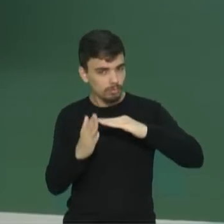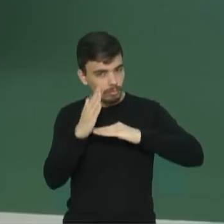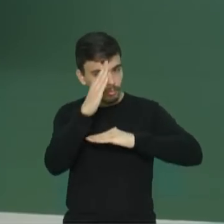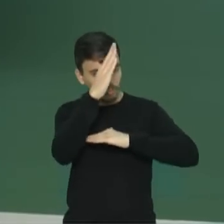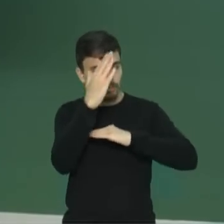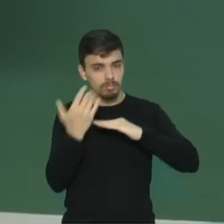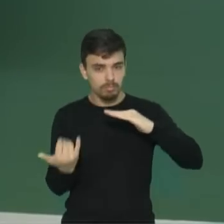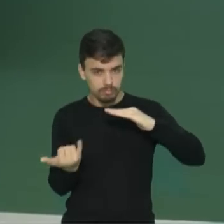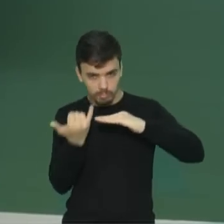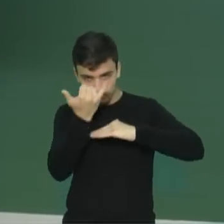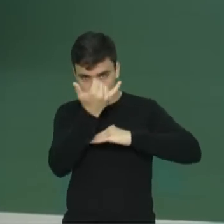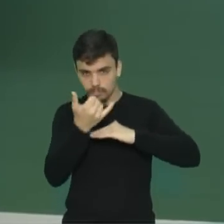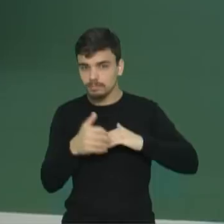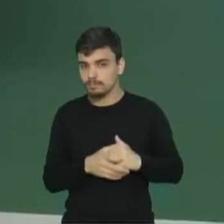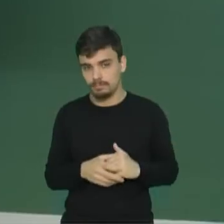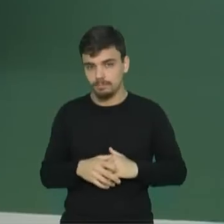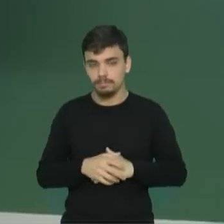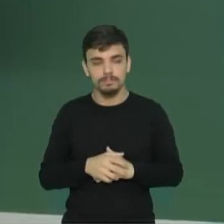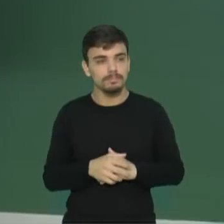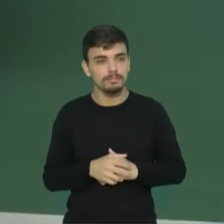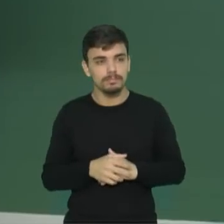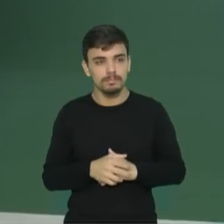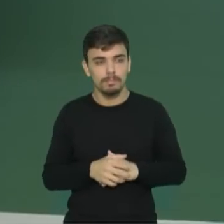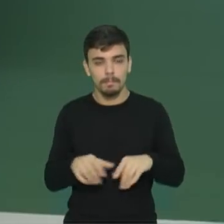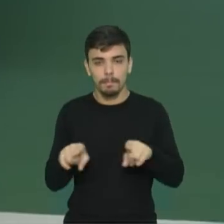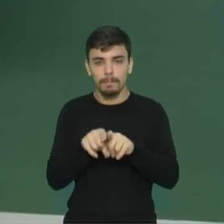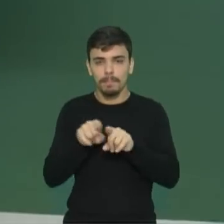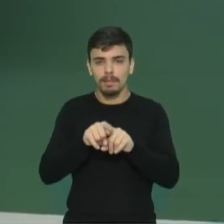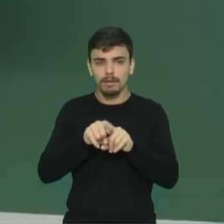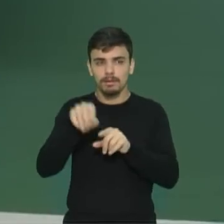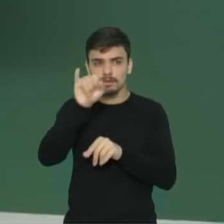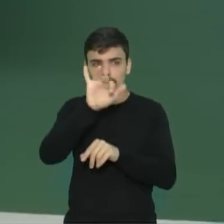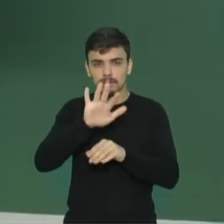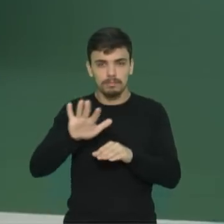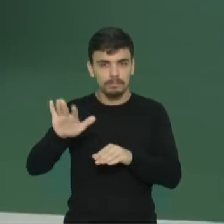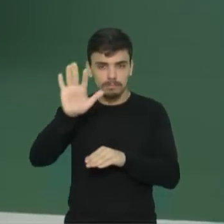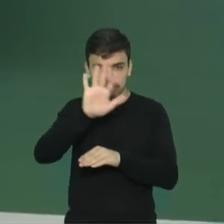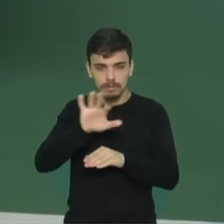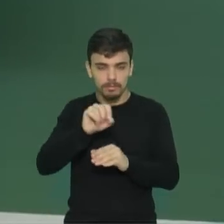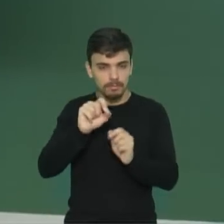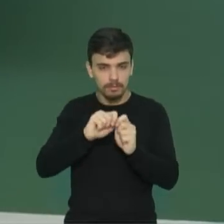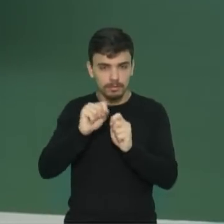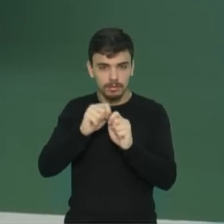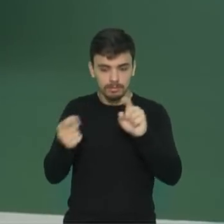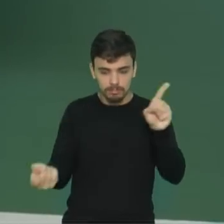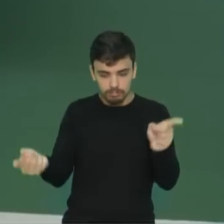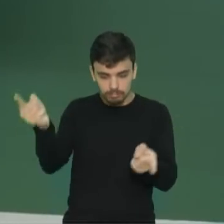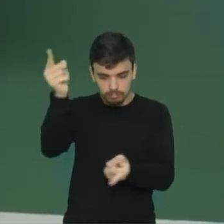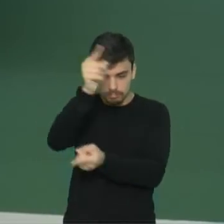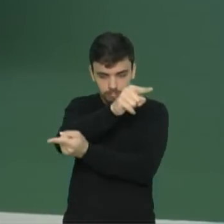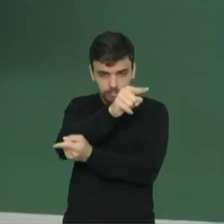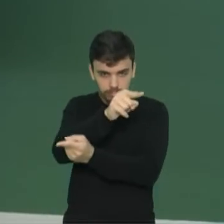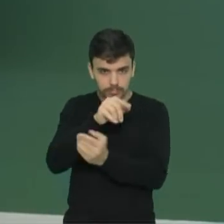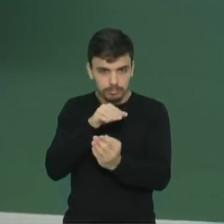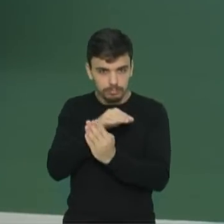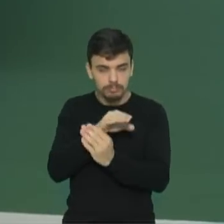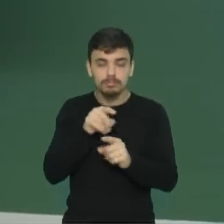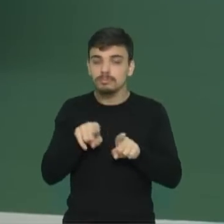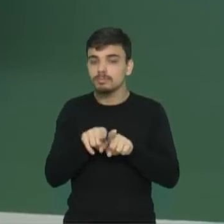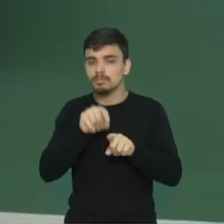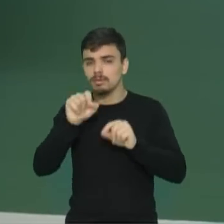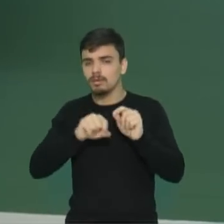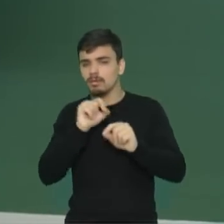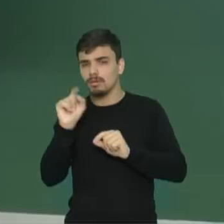de baixo para cima. E a imagem faz o quê? Se inverte. Essa câmera agora, no